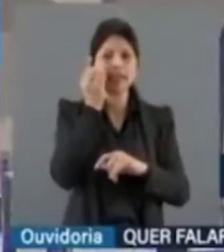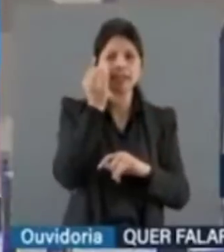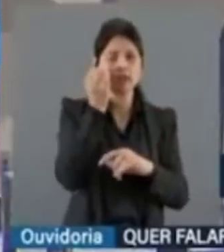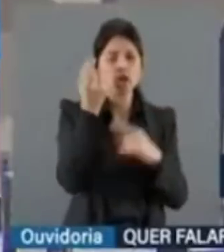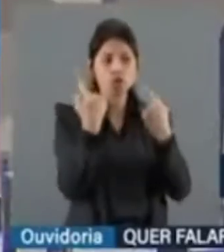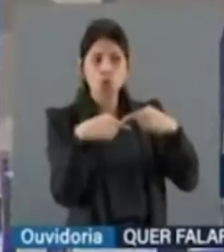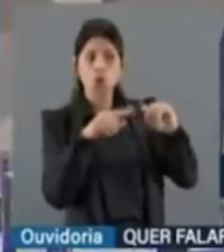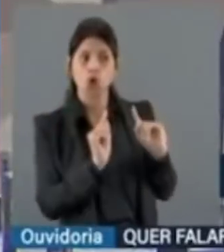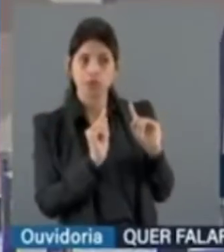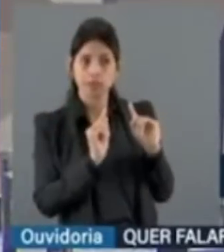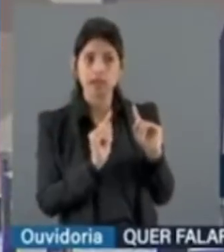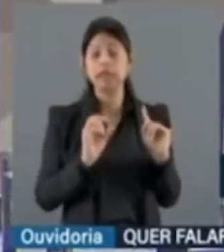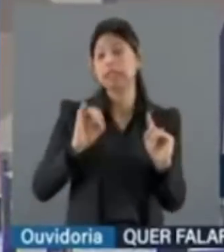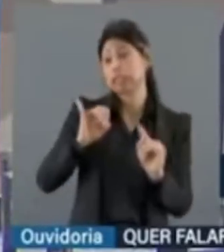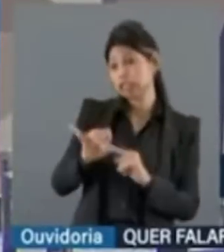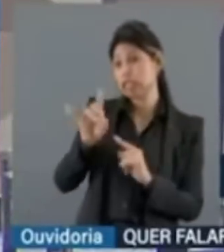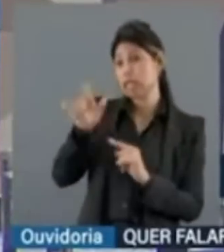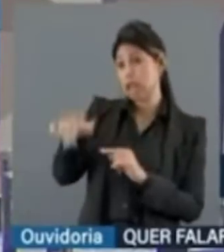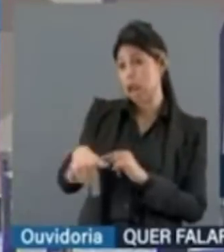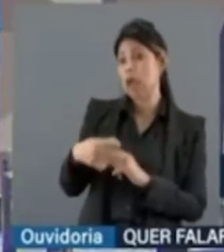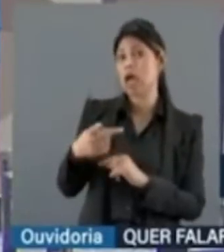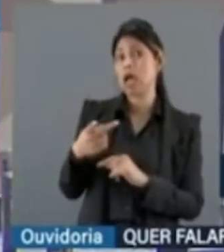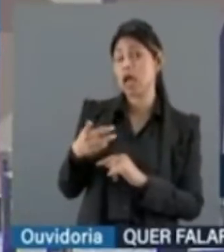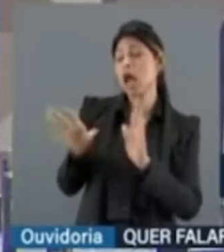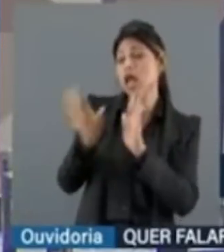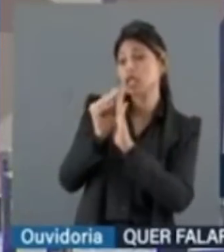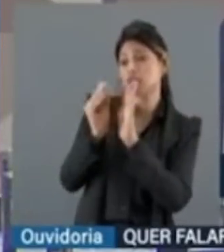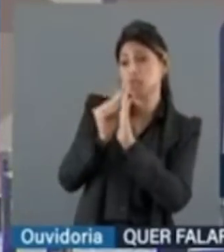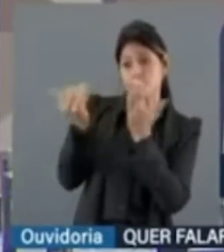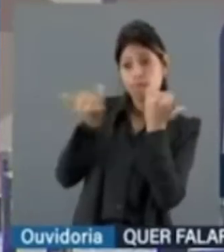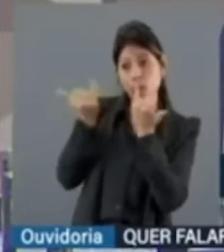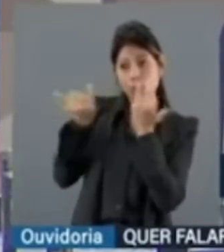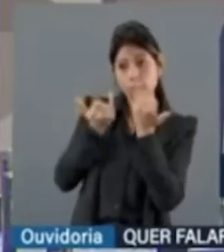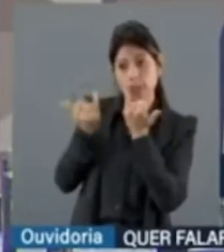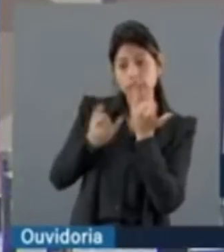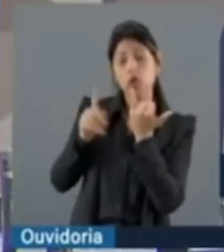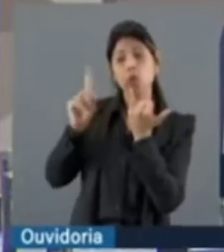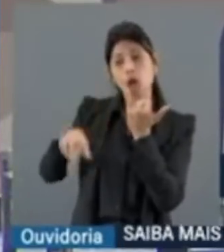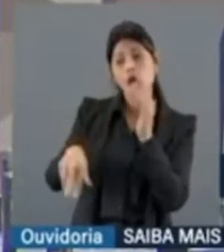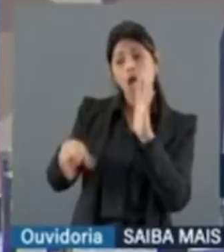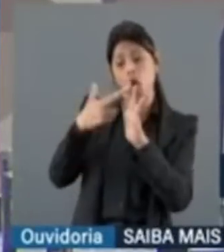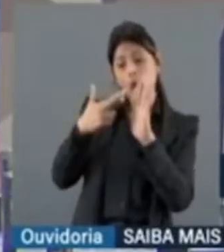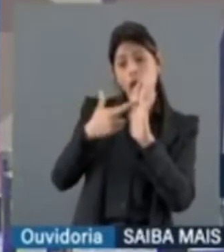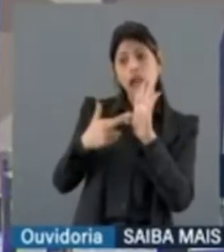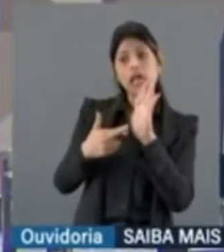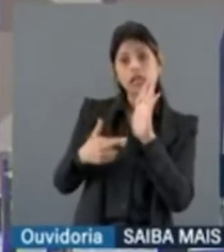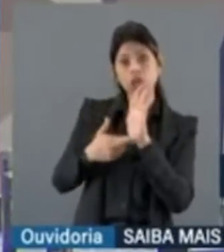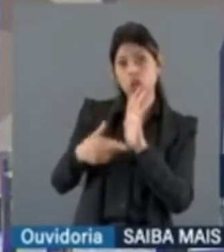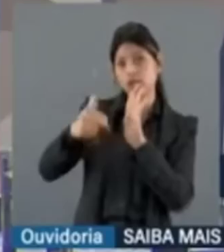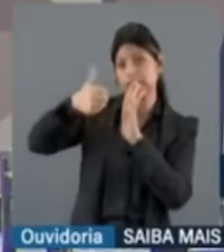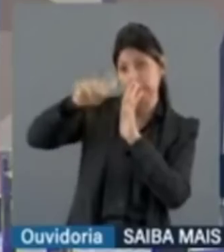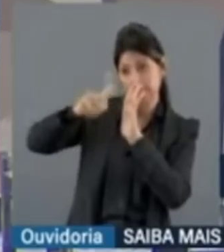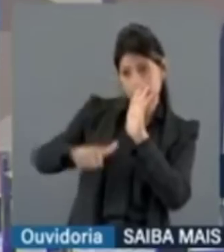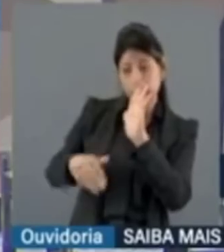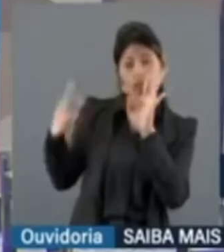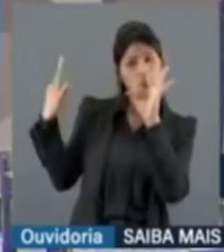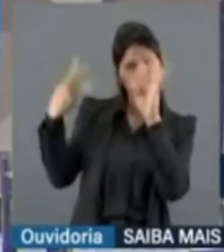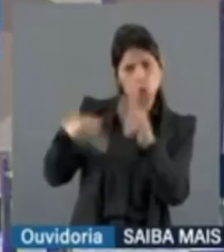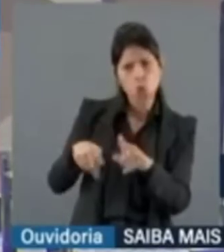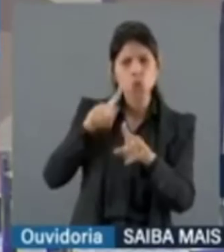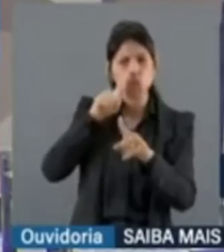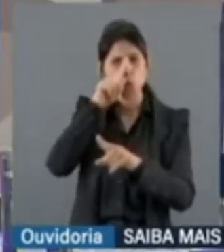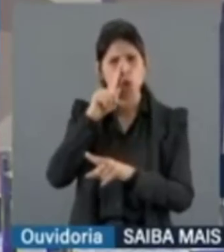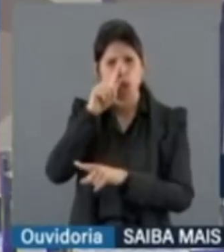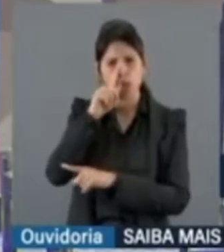medidas, se elas foram sugeridas, normalmente constam no relatório. Os nossos relatórios de avaliação de risco, eles fazem um diagnóstico